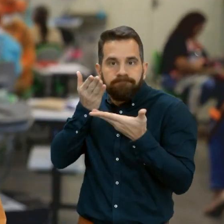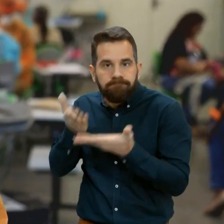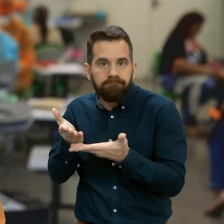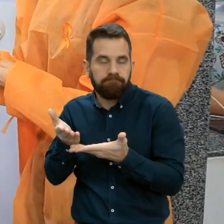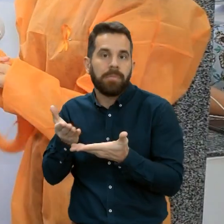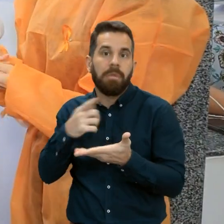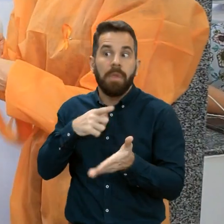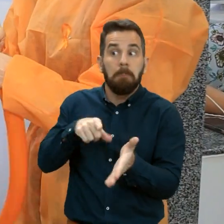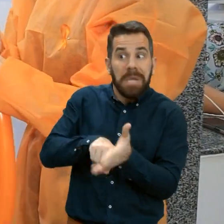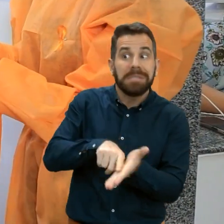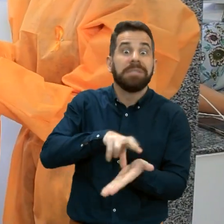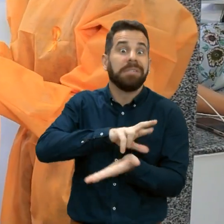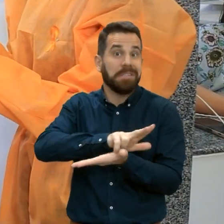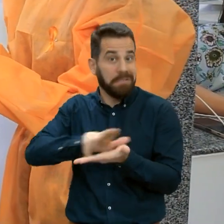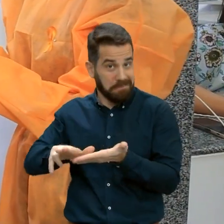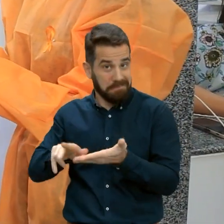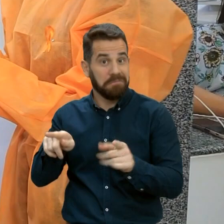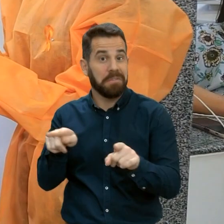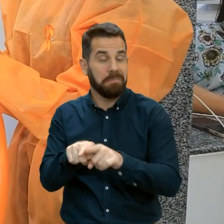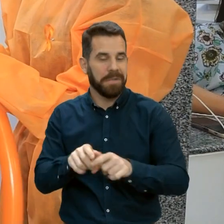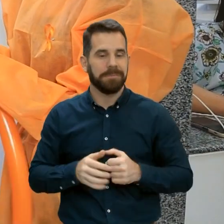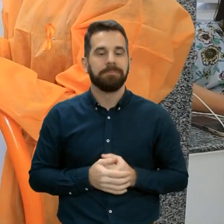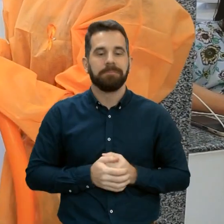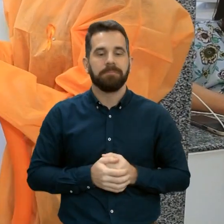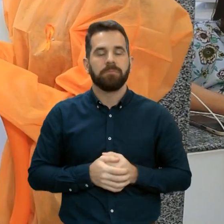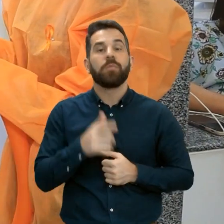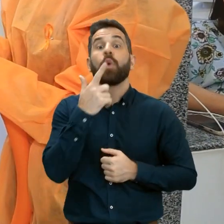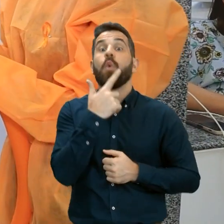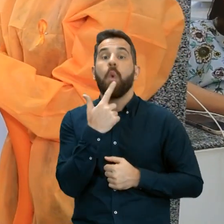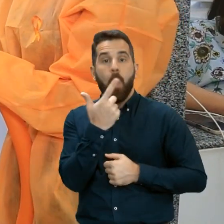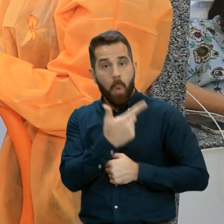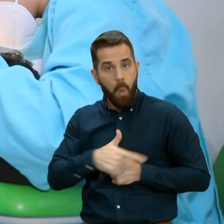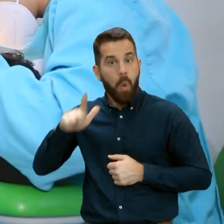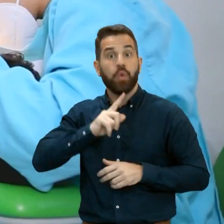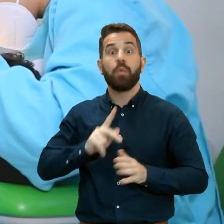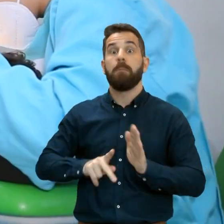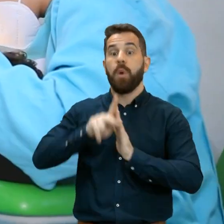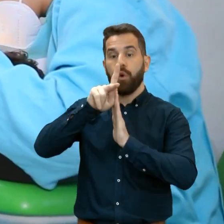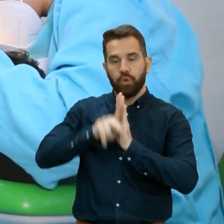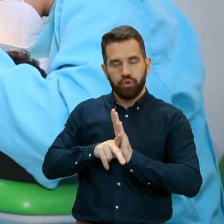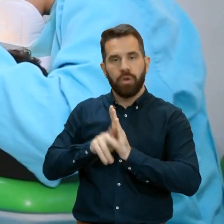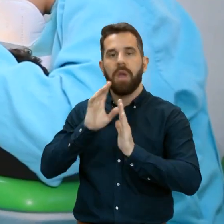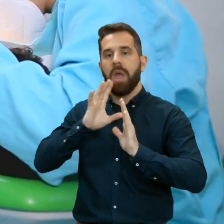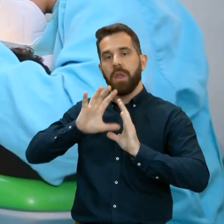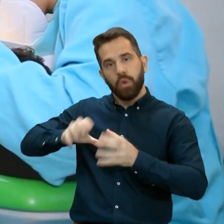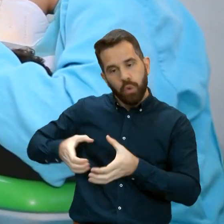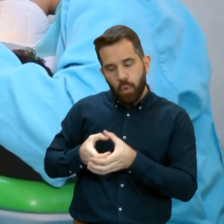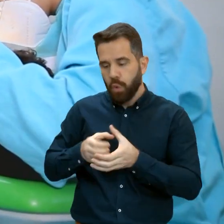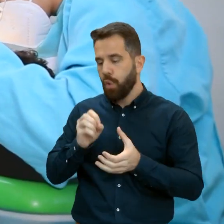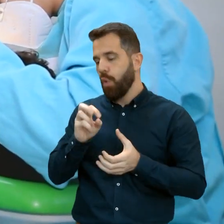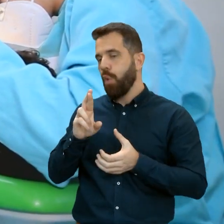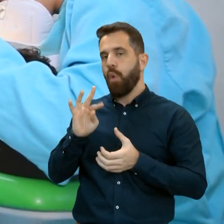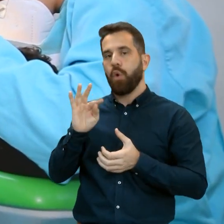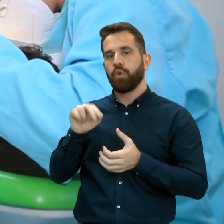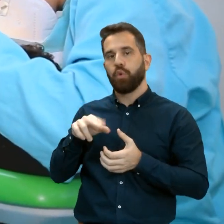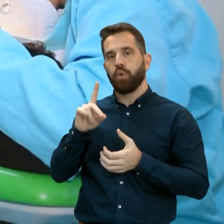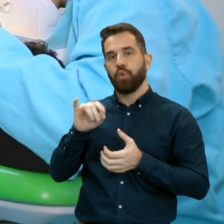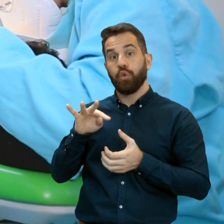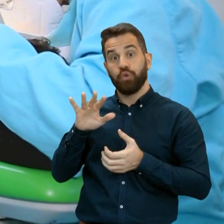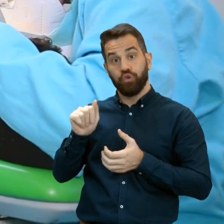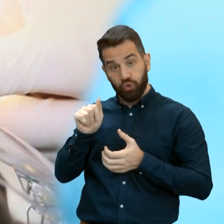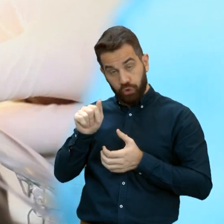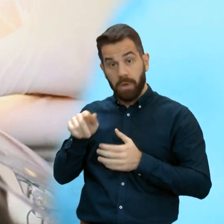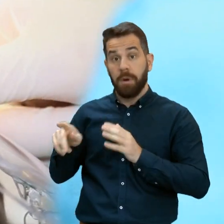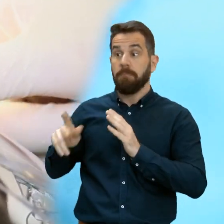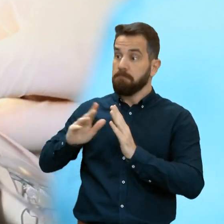pesquisas dessa área. Outro projeto envolvido com as atividades do Júlio Laranja é o Núcleo de Ortodontia Avançada Infantil da